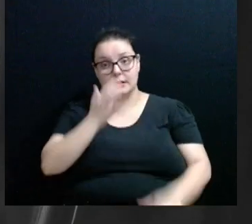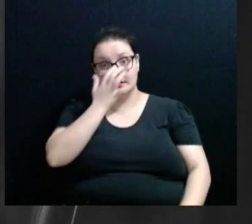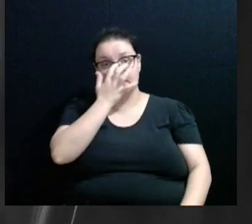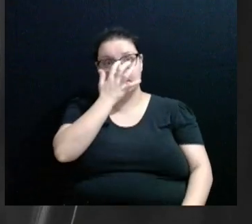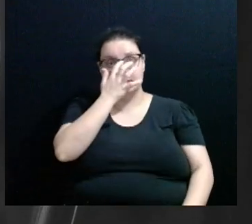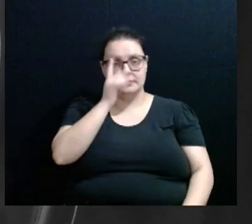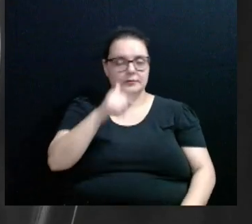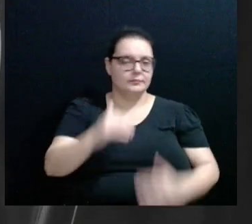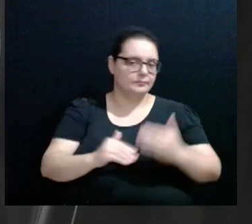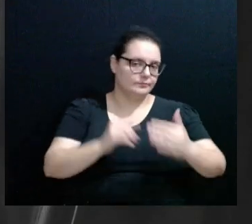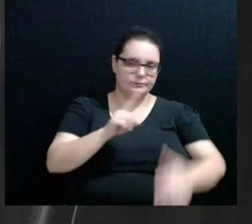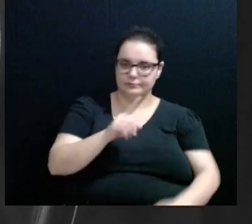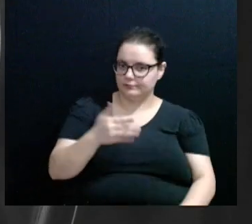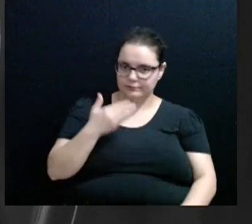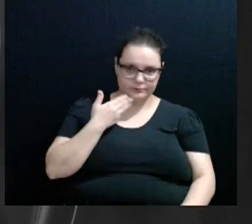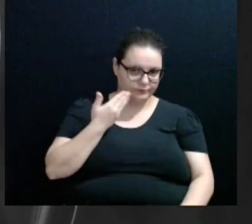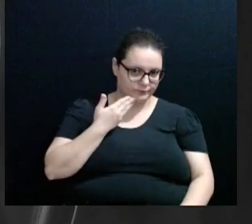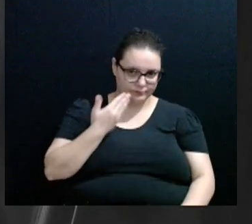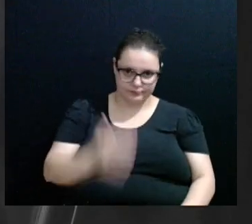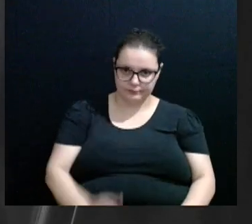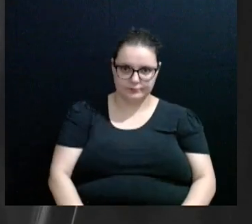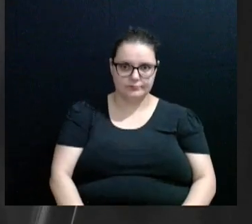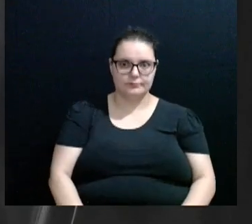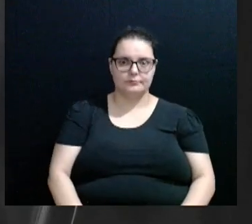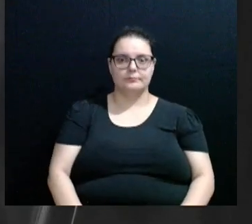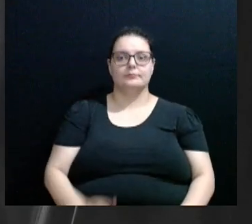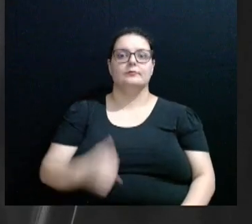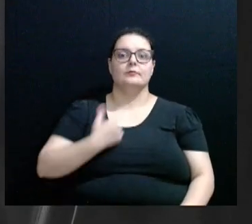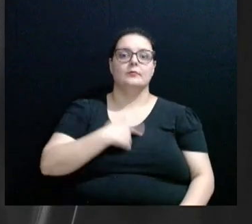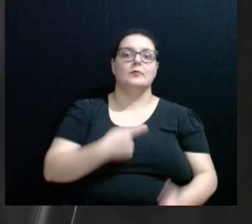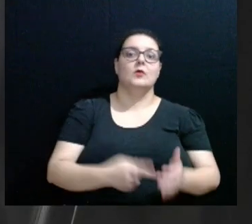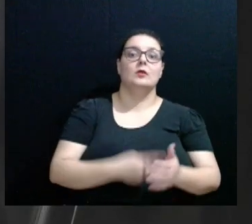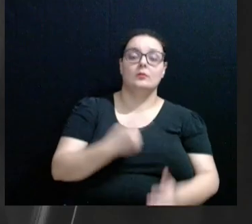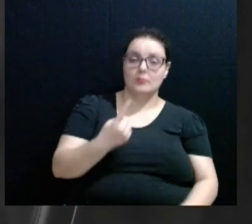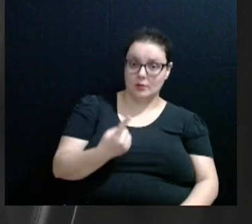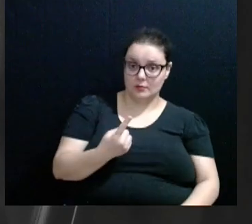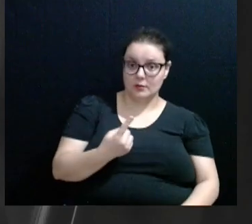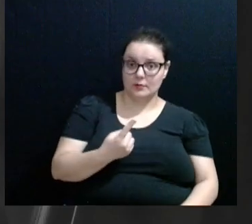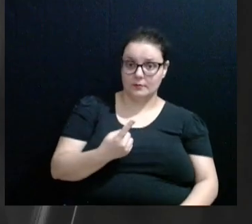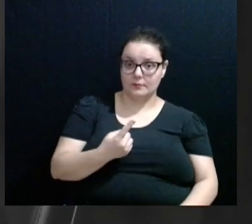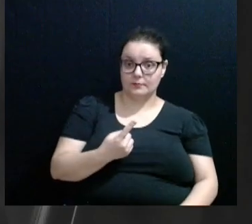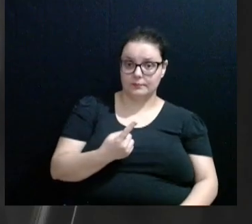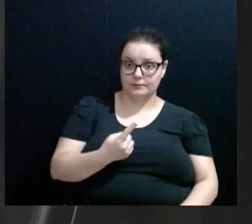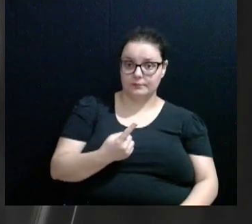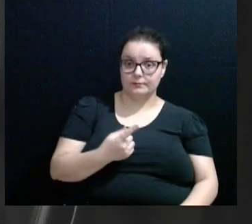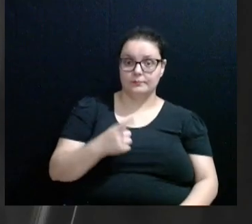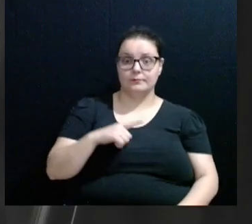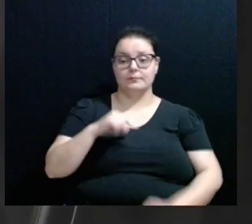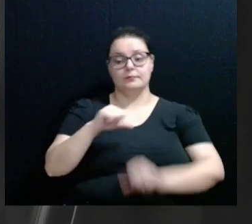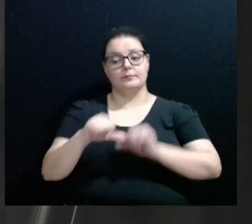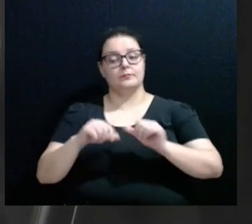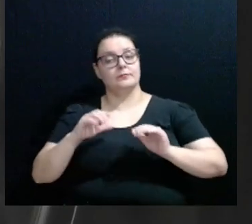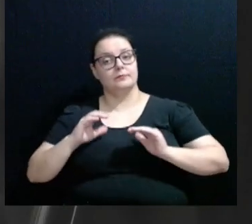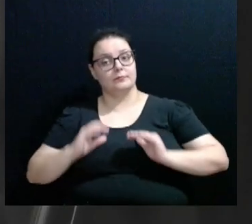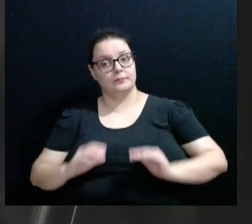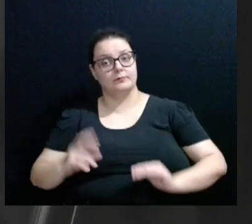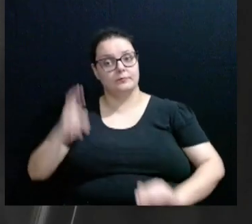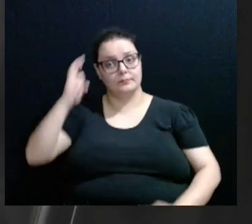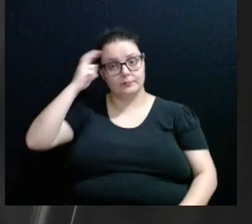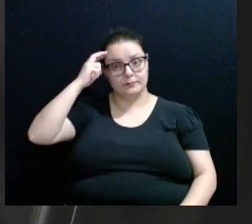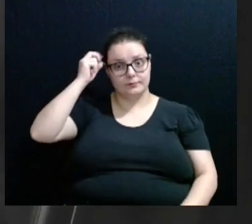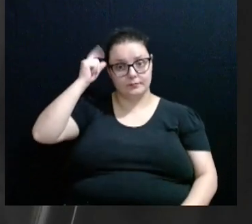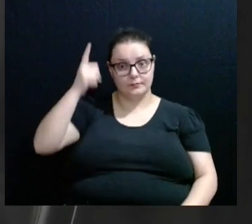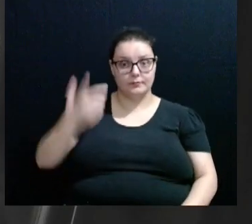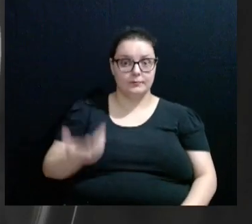não é fácil. A gente tem, primeiro, que ter uma mudança de comportamento e de cultura